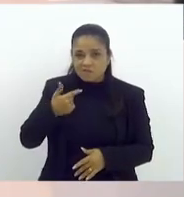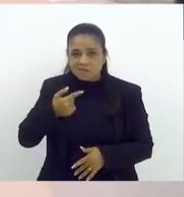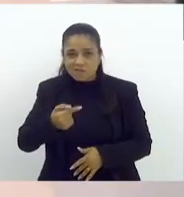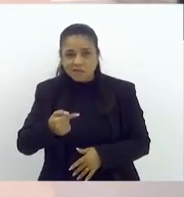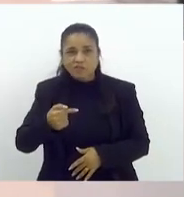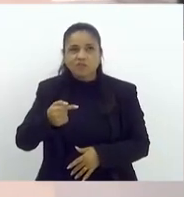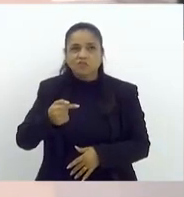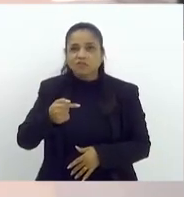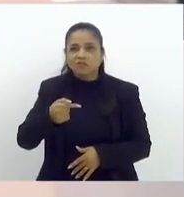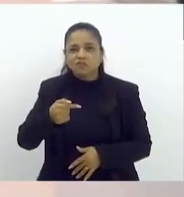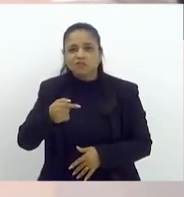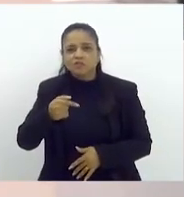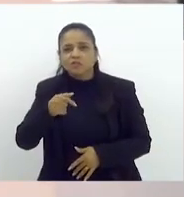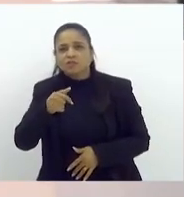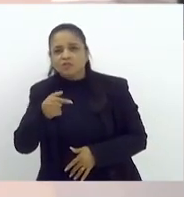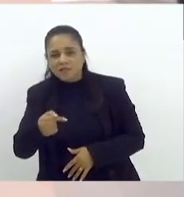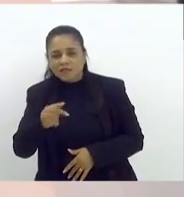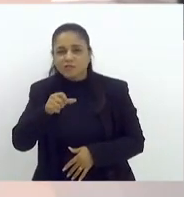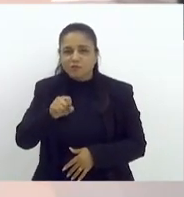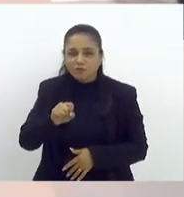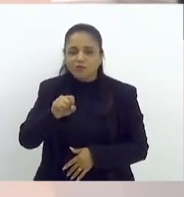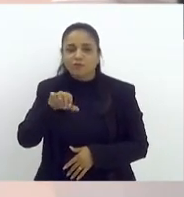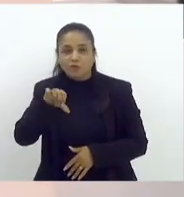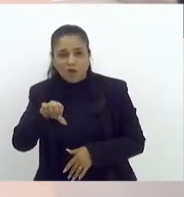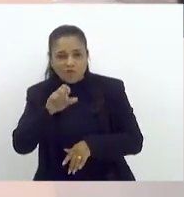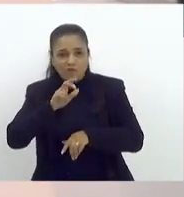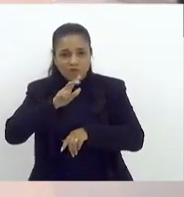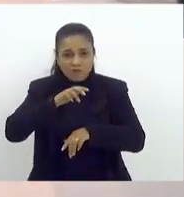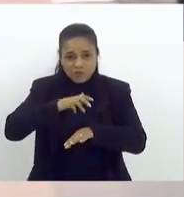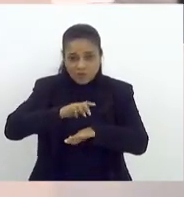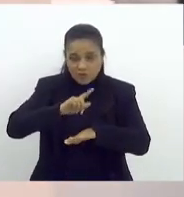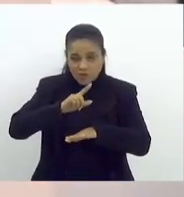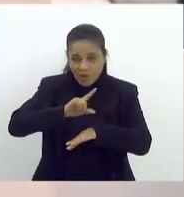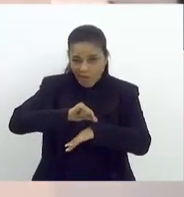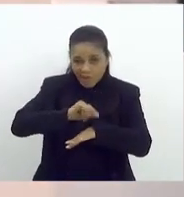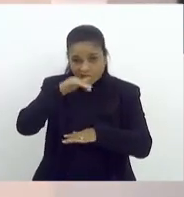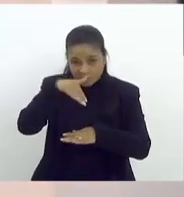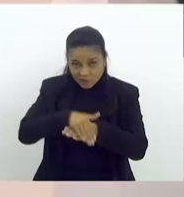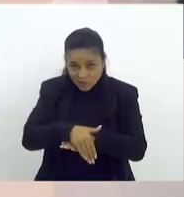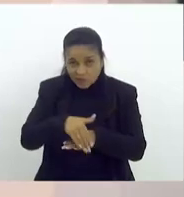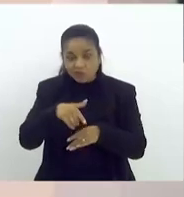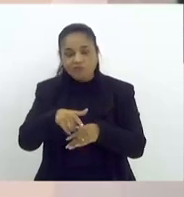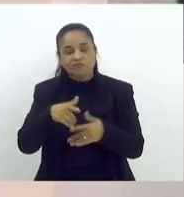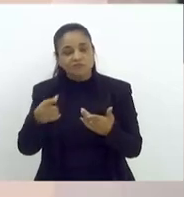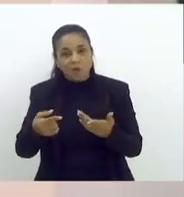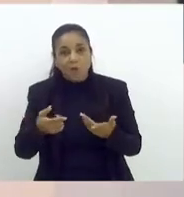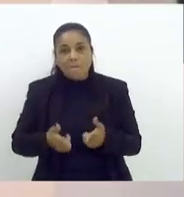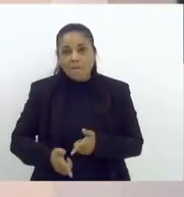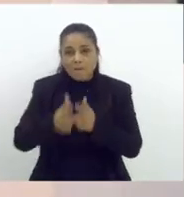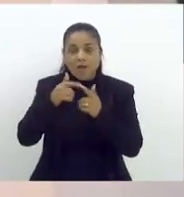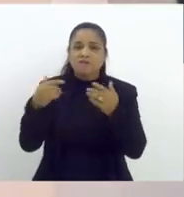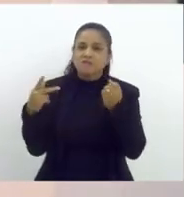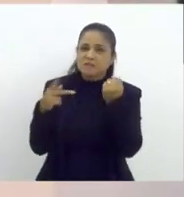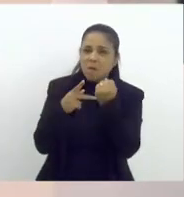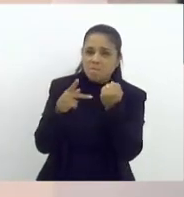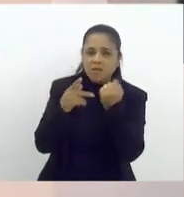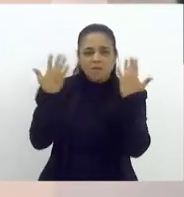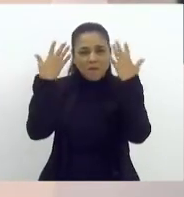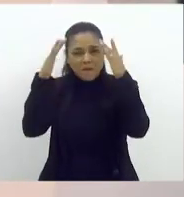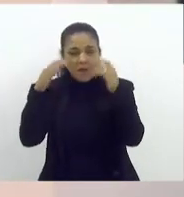da noite saca então eu tô aqui representando o Hip Hop da região dos lagos um salve pra galera de São Pedro